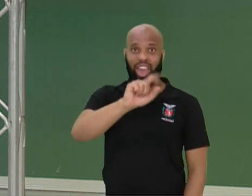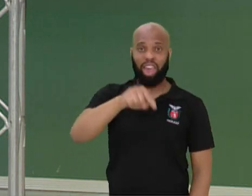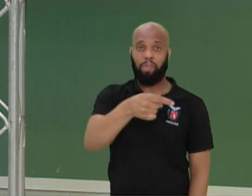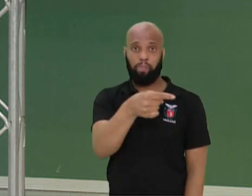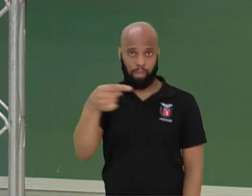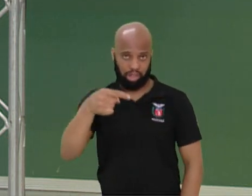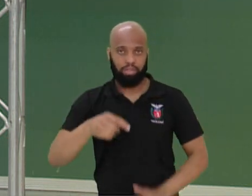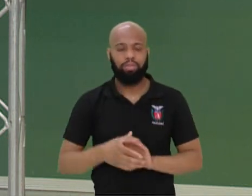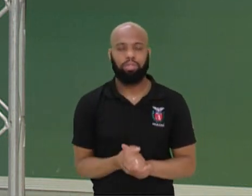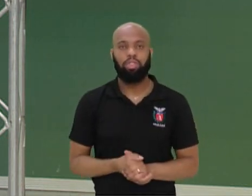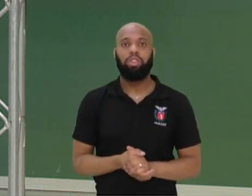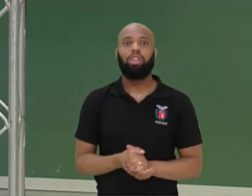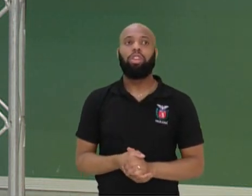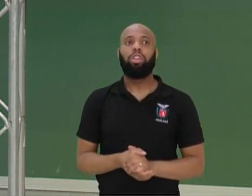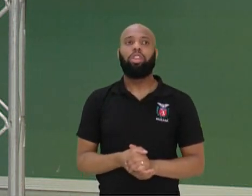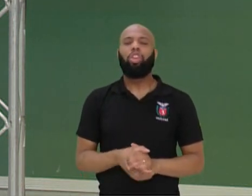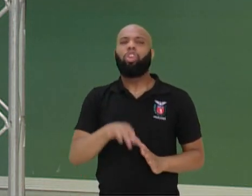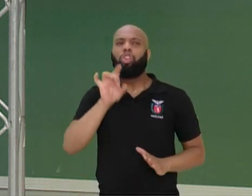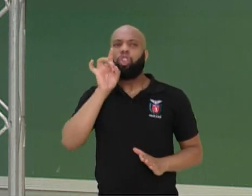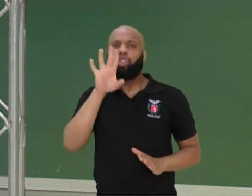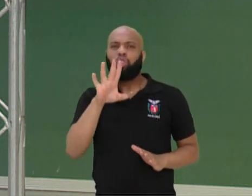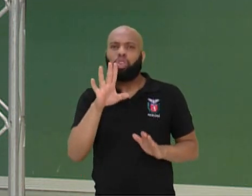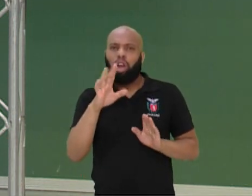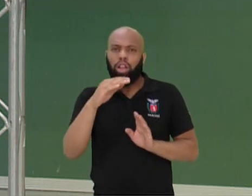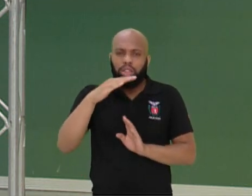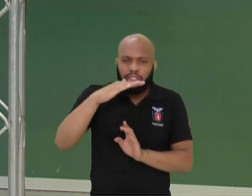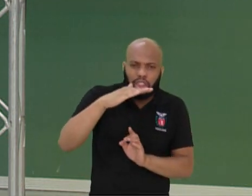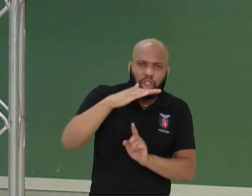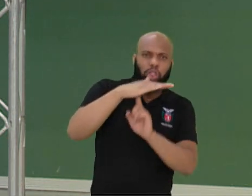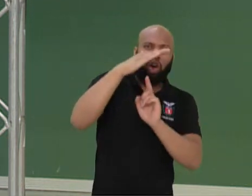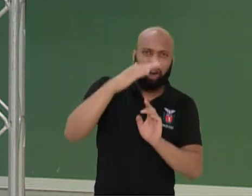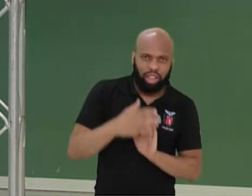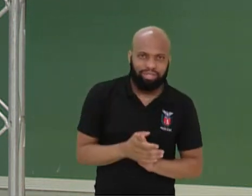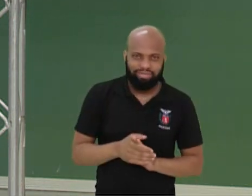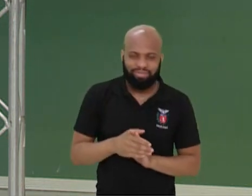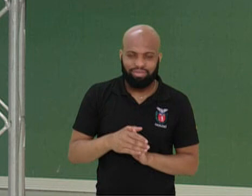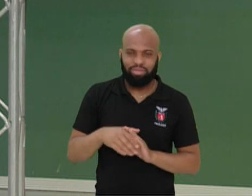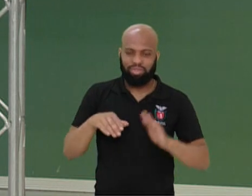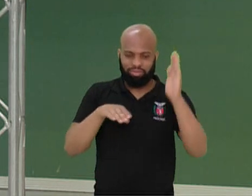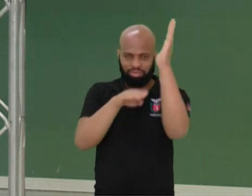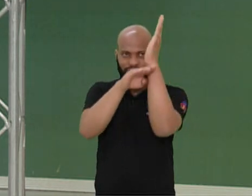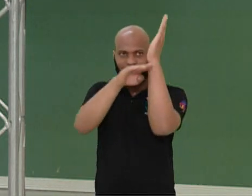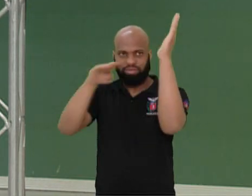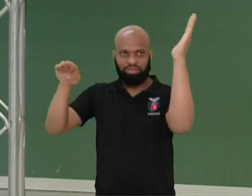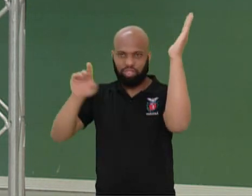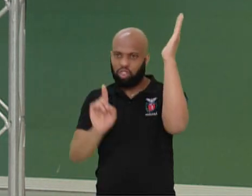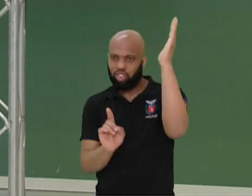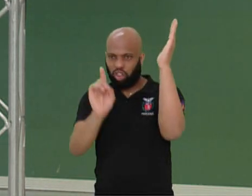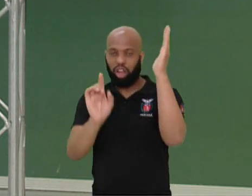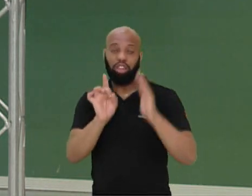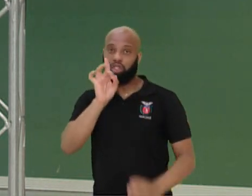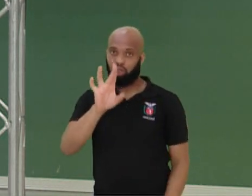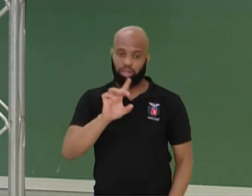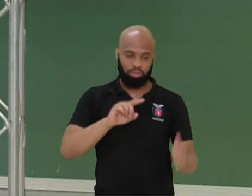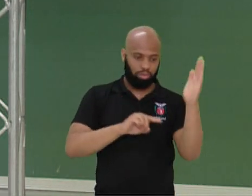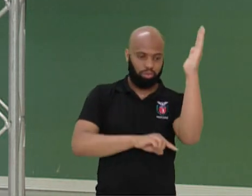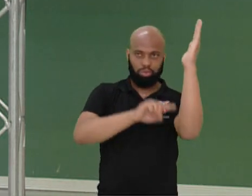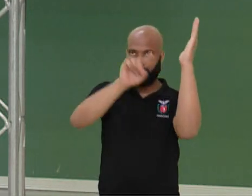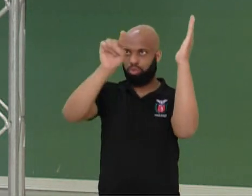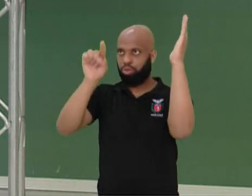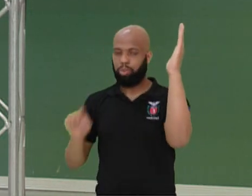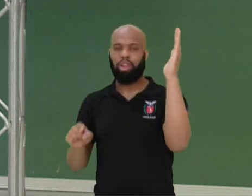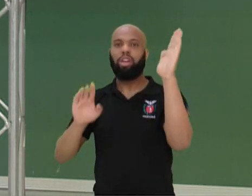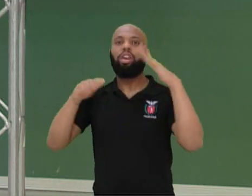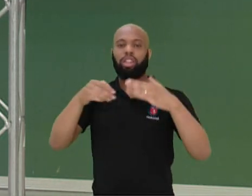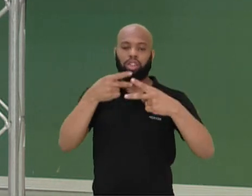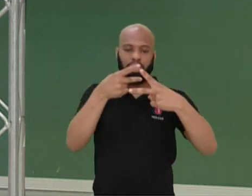negativo. Só está tocando o eixo X, não, o eixo X está aqui, o gráfico vem, toca o eixo X e já volta, né? Então o delta é igual